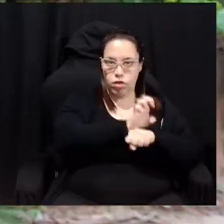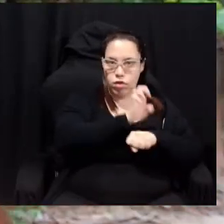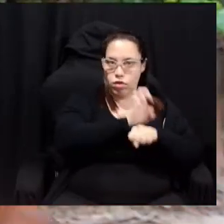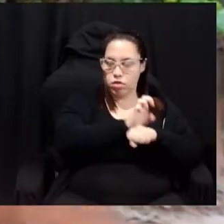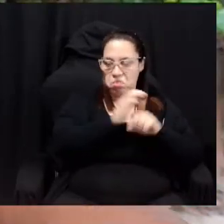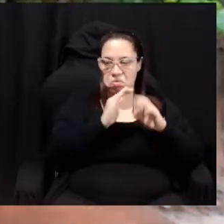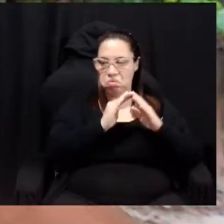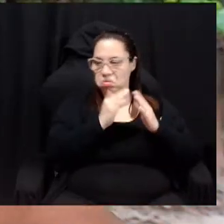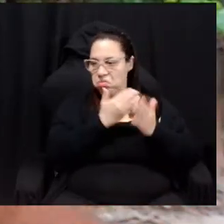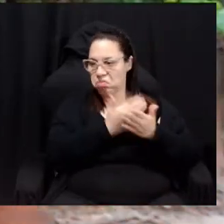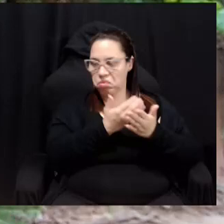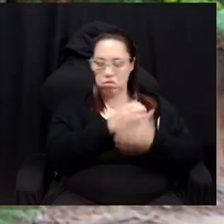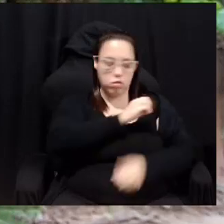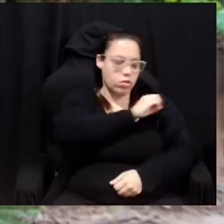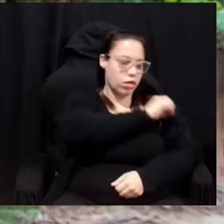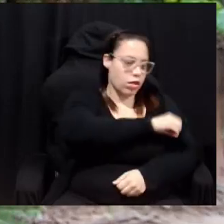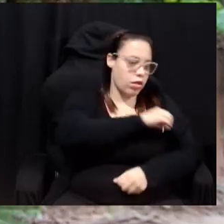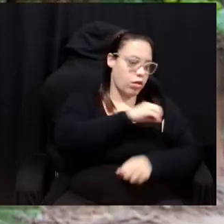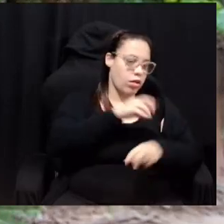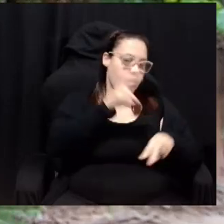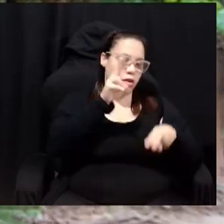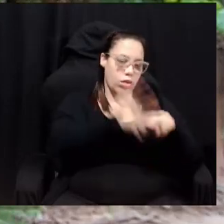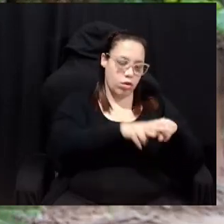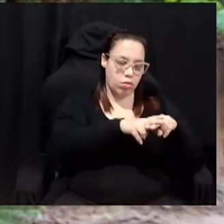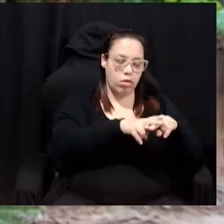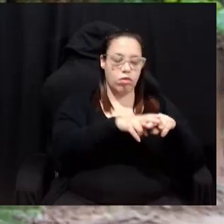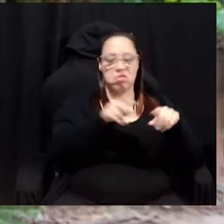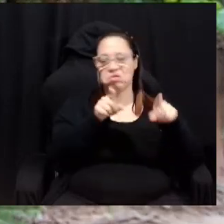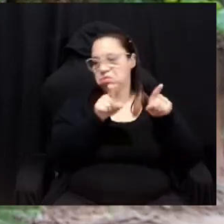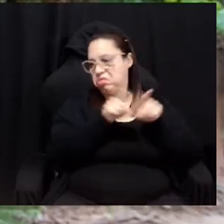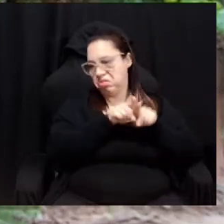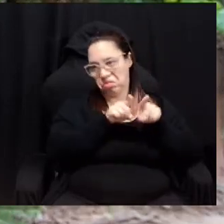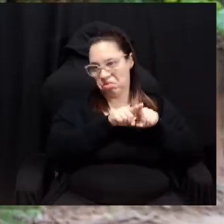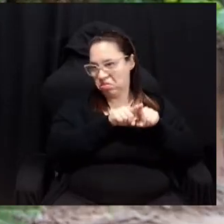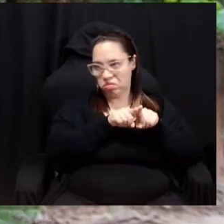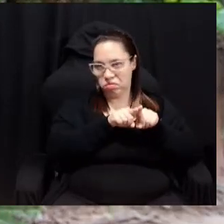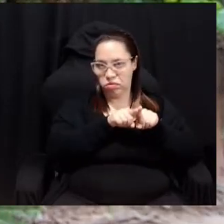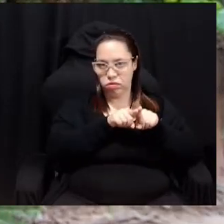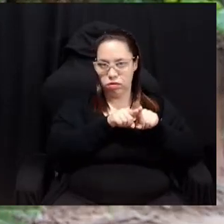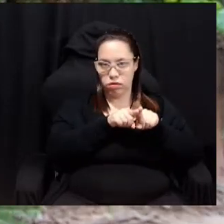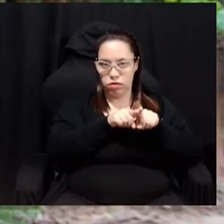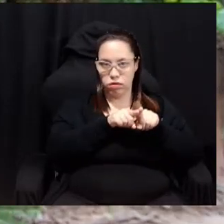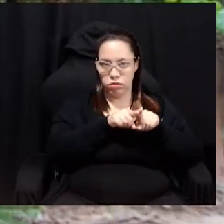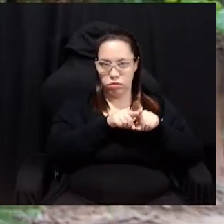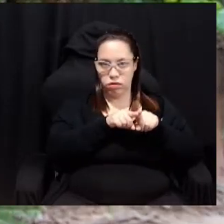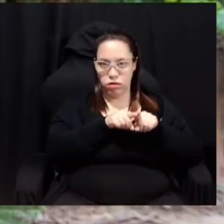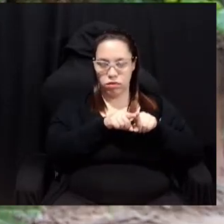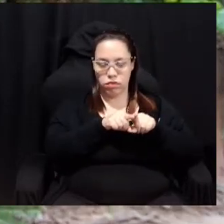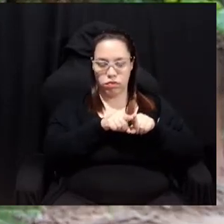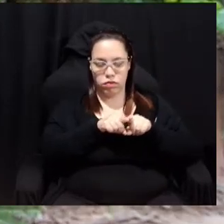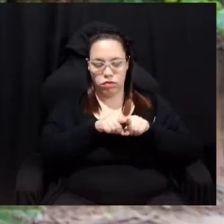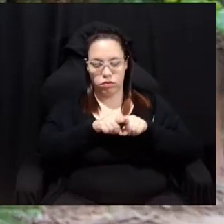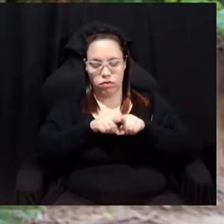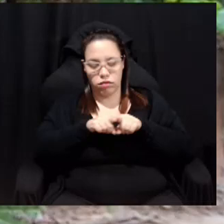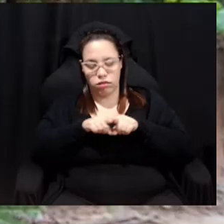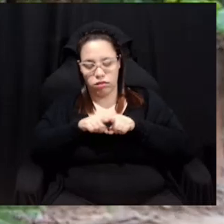em presídios, né? O fator deles estarem muitas vezes talvez lá cumprindo suas